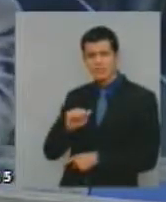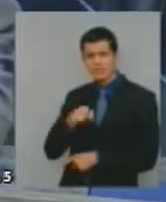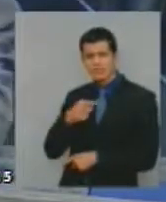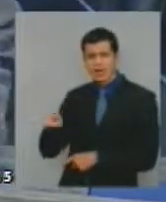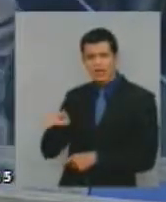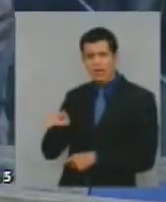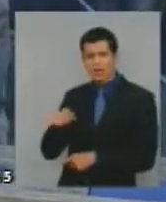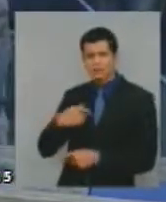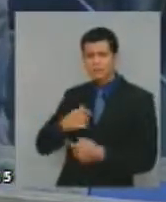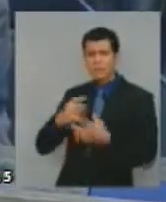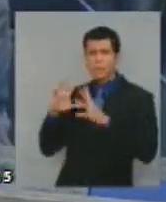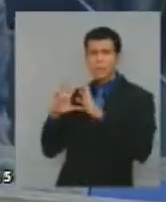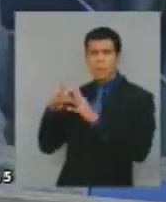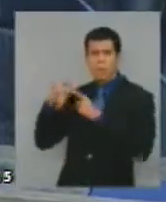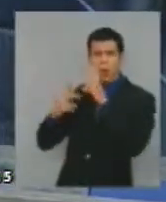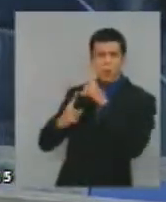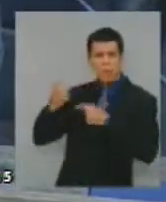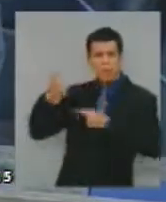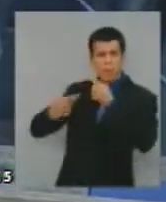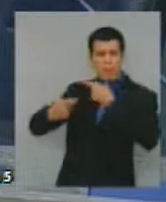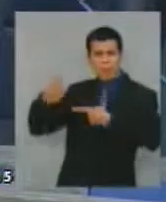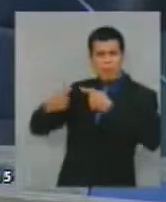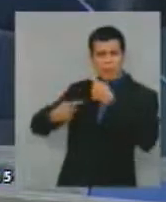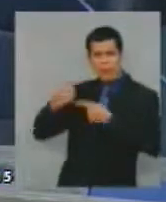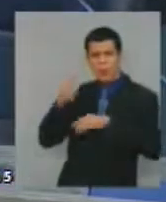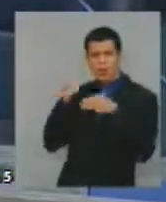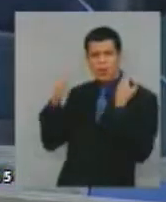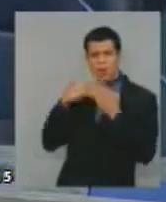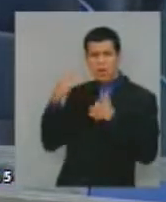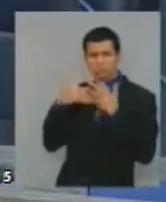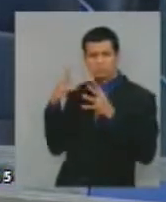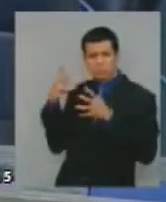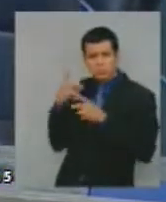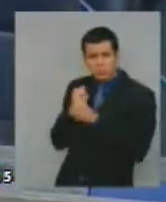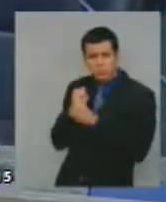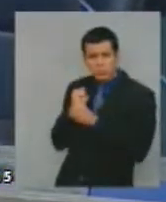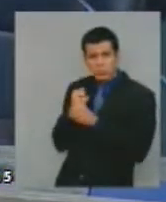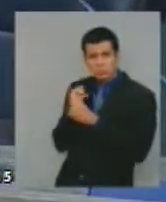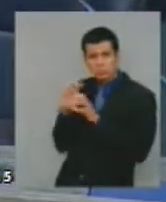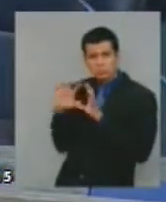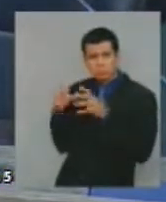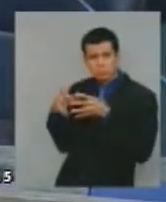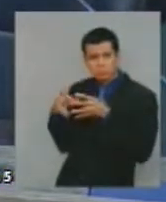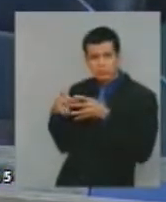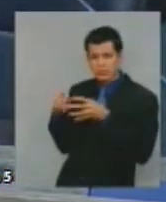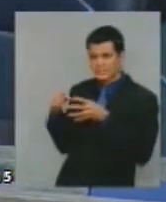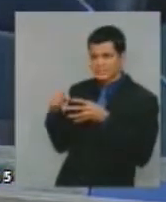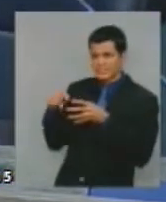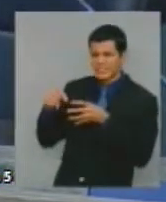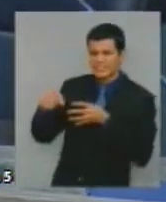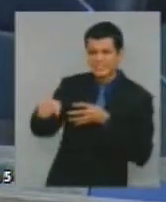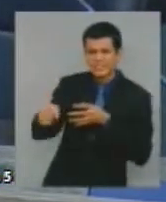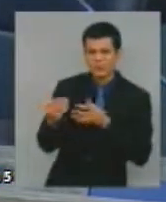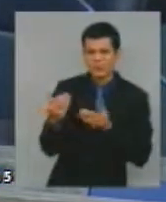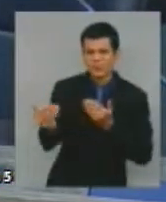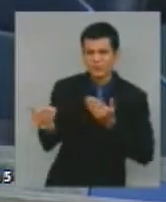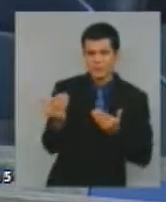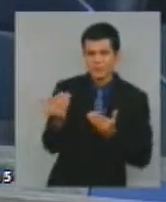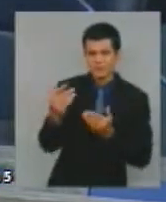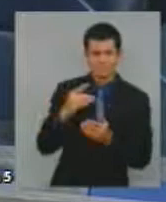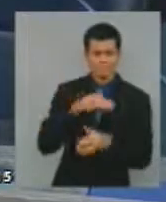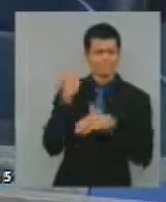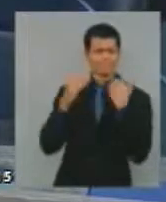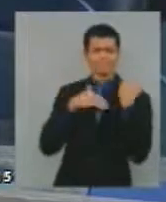Vietnã. Aí você vê, no Brasil por ano, uma Guerra do Vietnã. Então, é estarrecedor. Outro dado